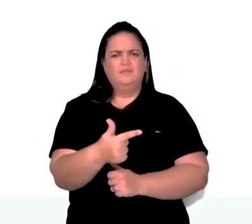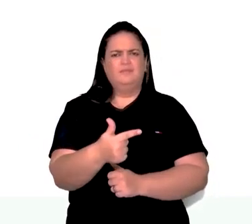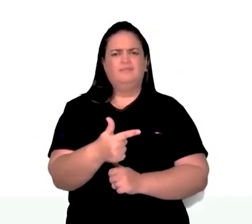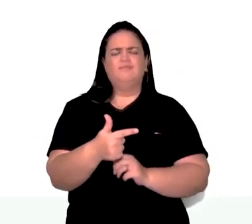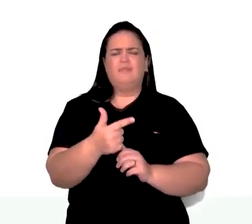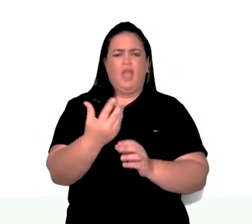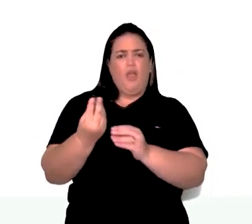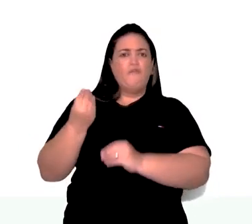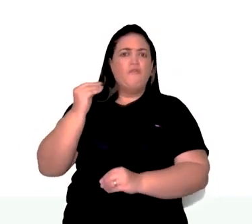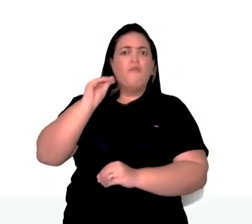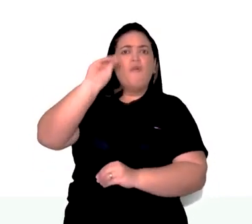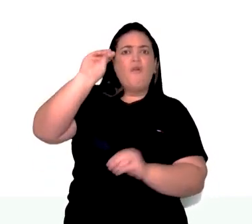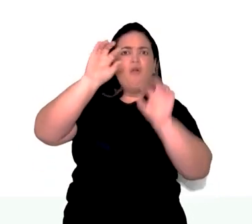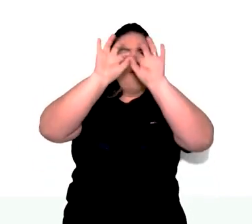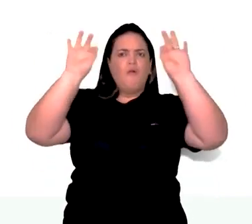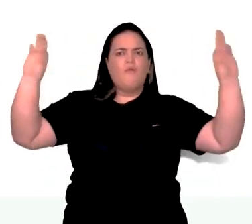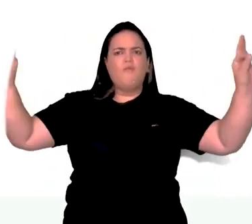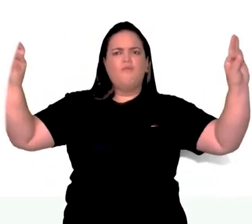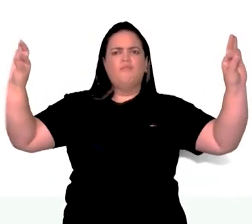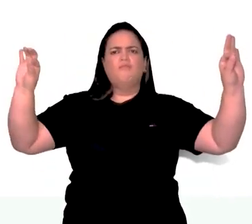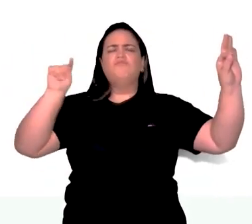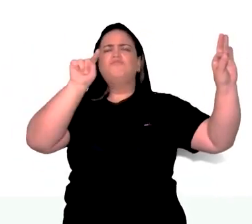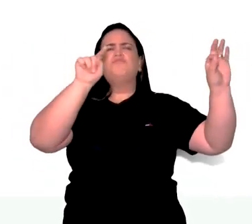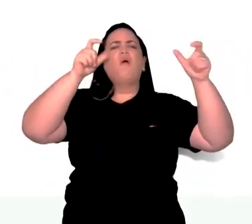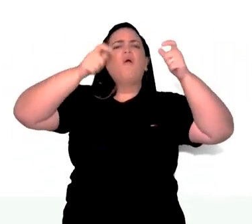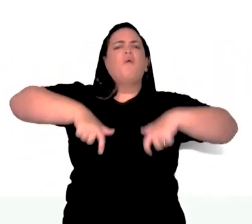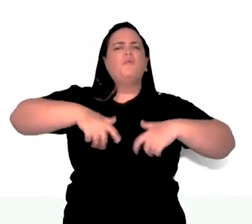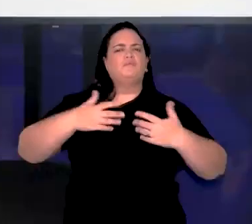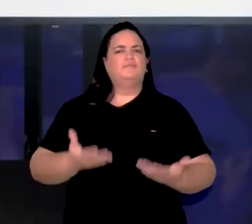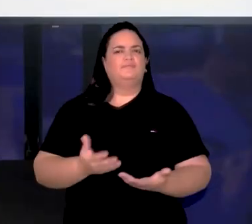numérica, onde ele ficaria localizado?